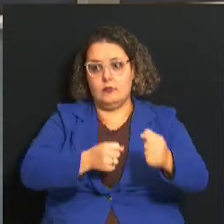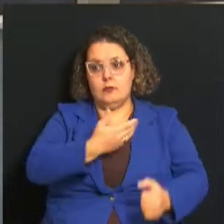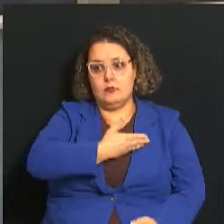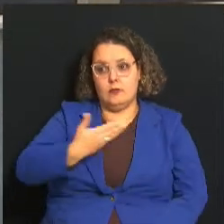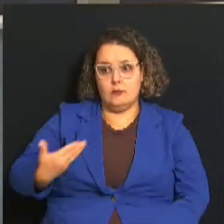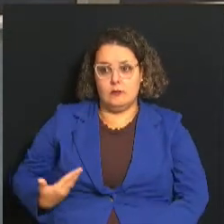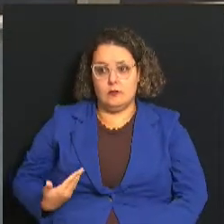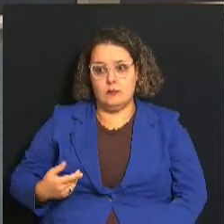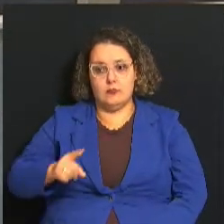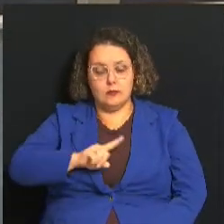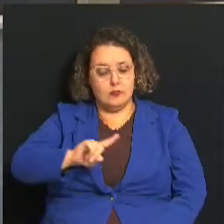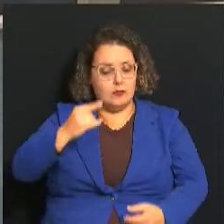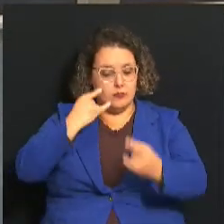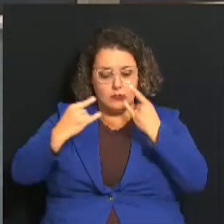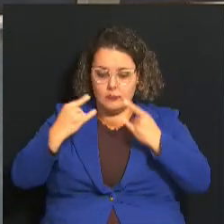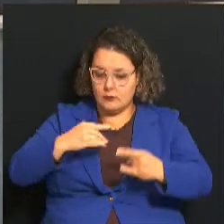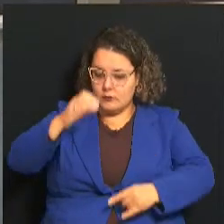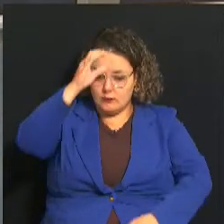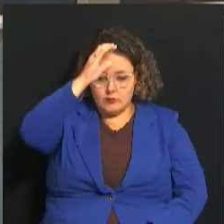não interessam para o cidadão.